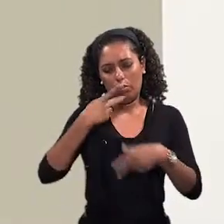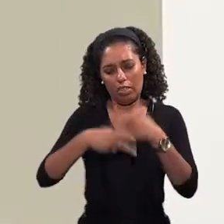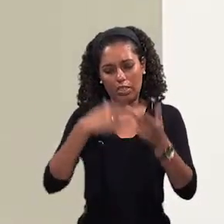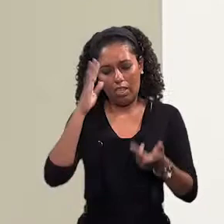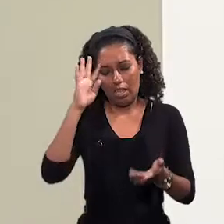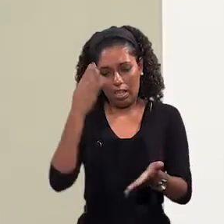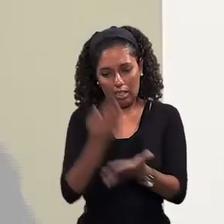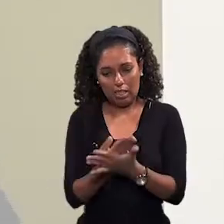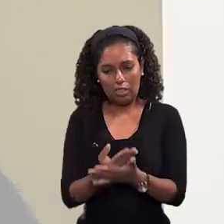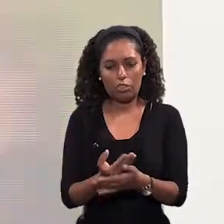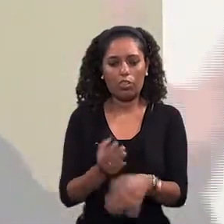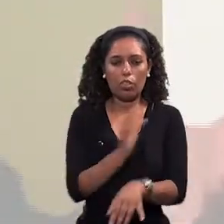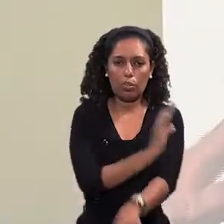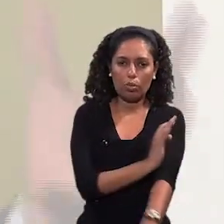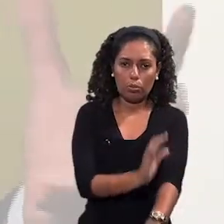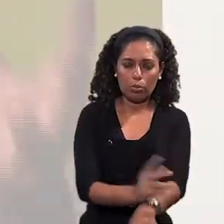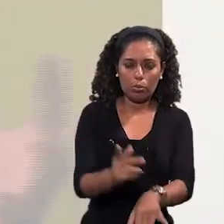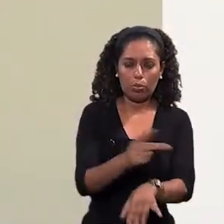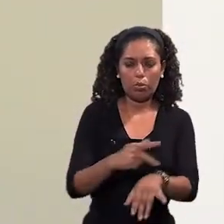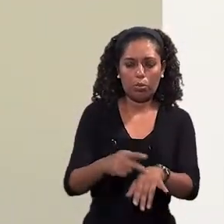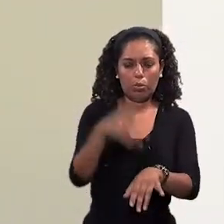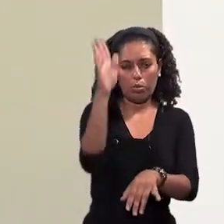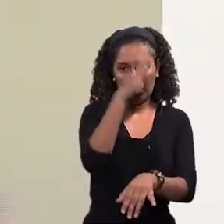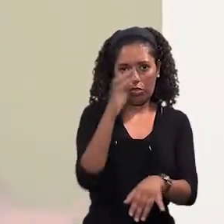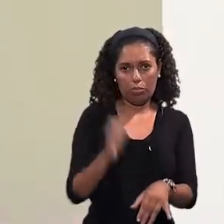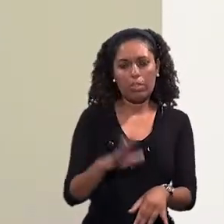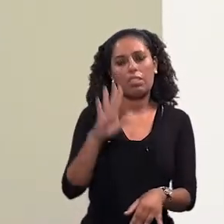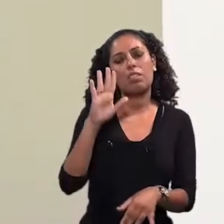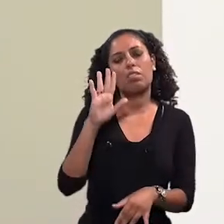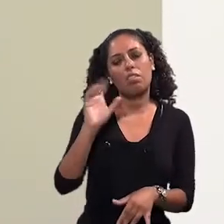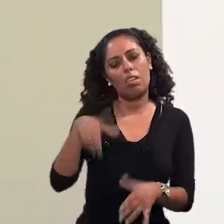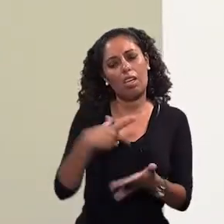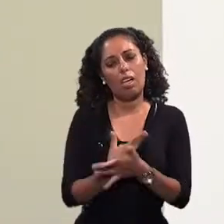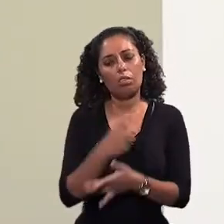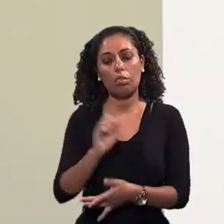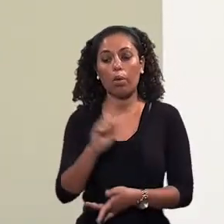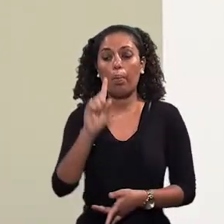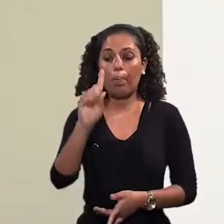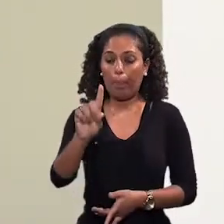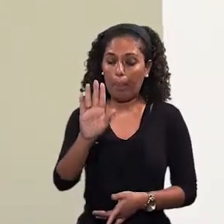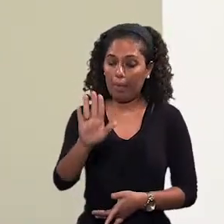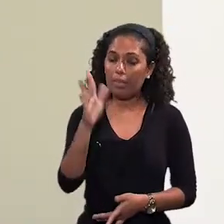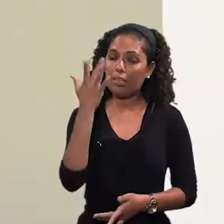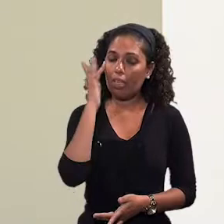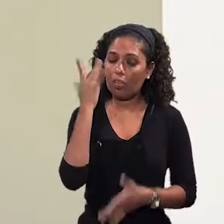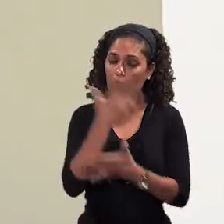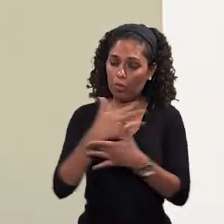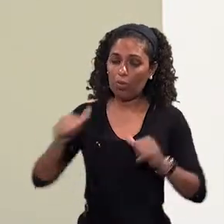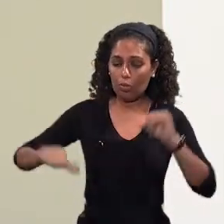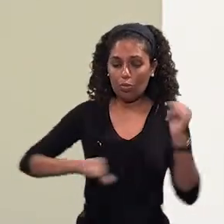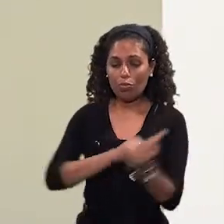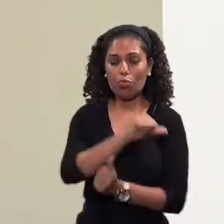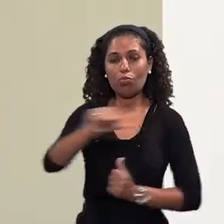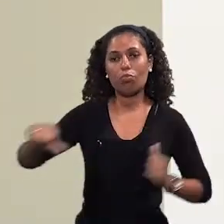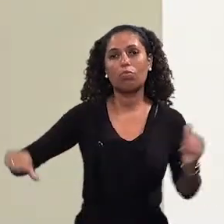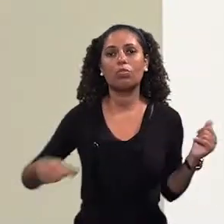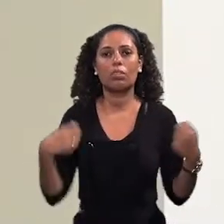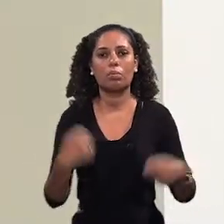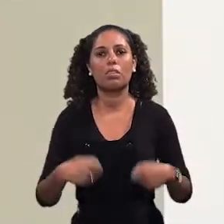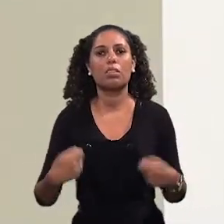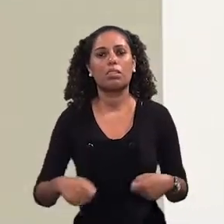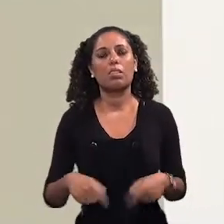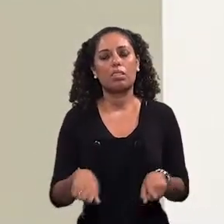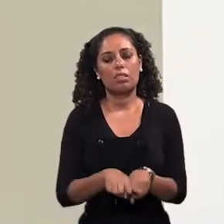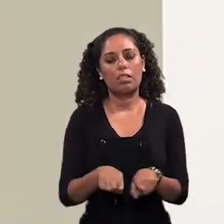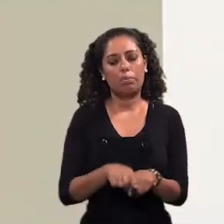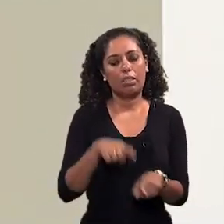que eu acredito que a cultura brasileira não é impeditivo, mas a gente tem aspectos, sim, que precisam ser aperfeiçoados e mudados. Agora,